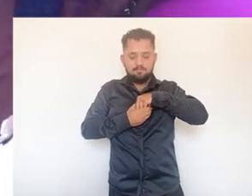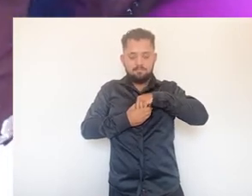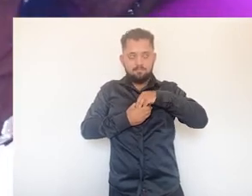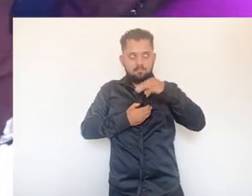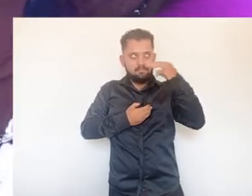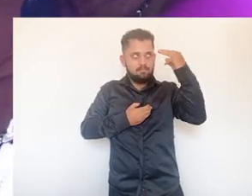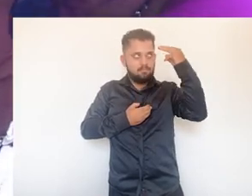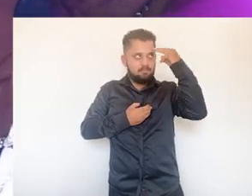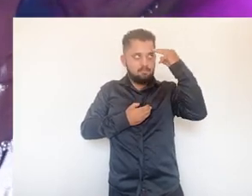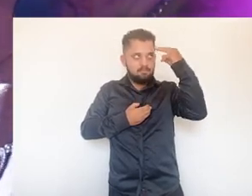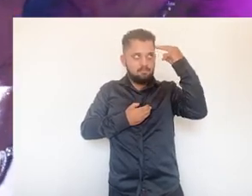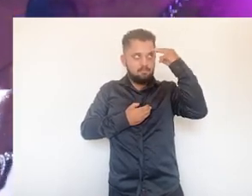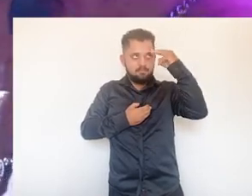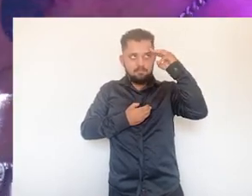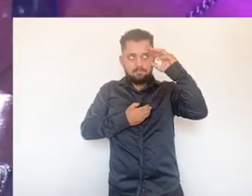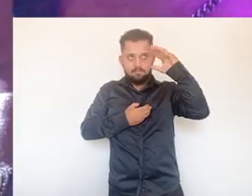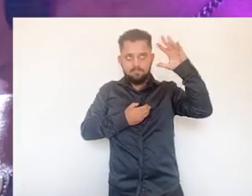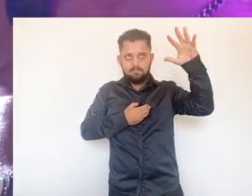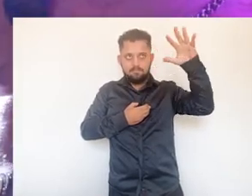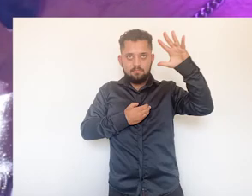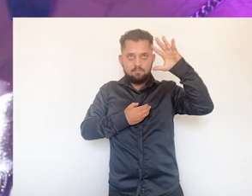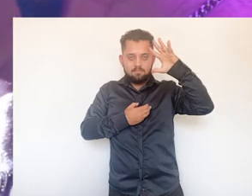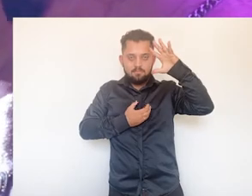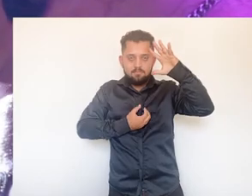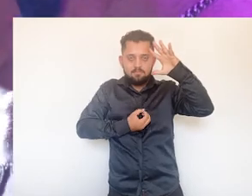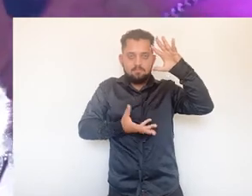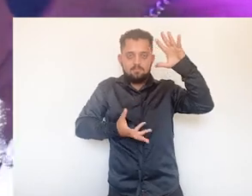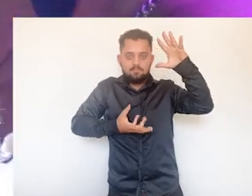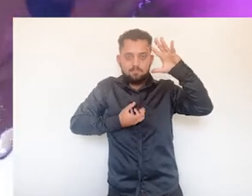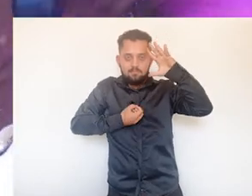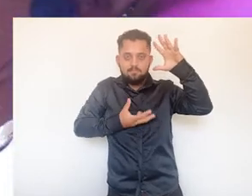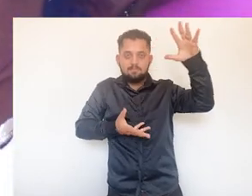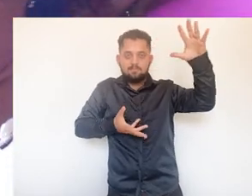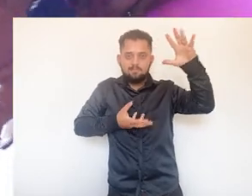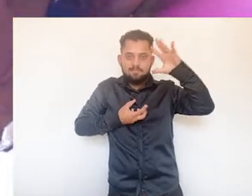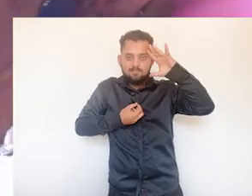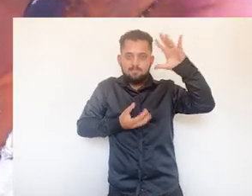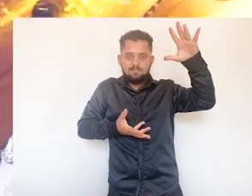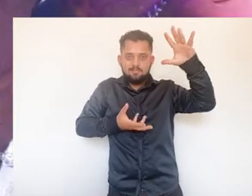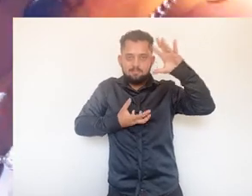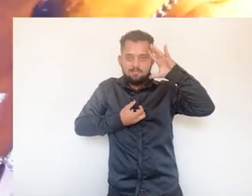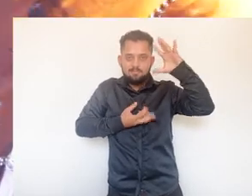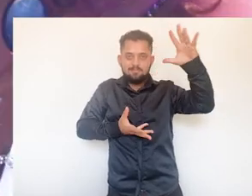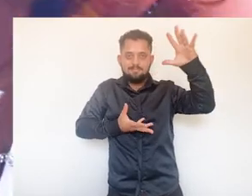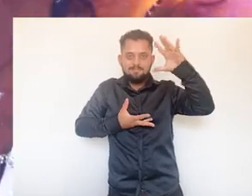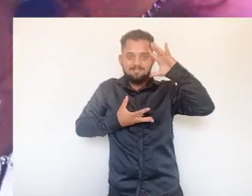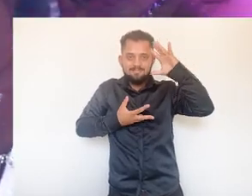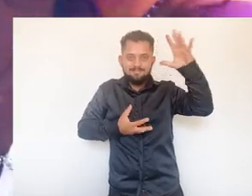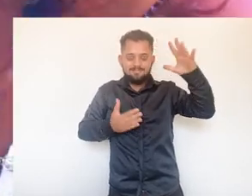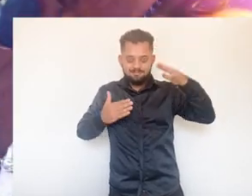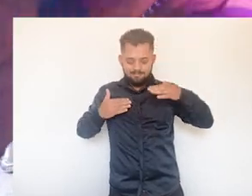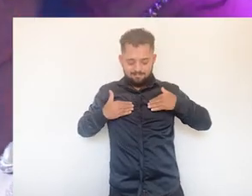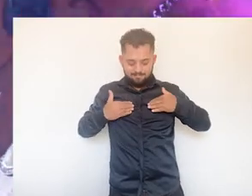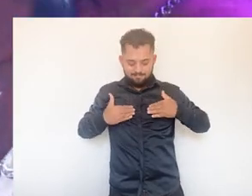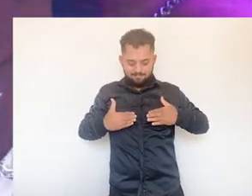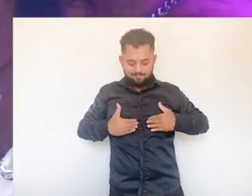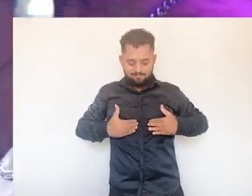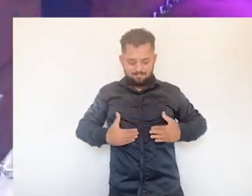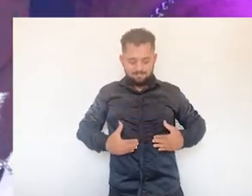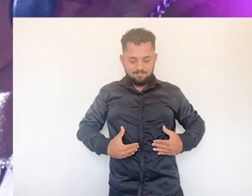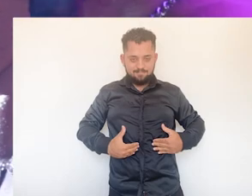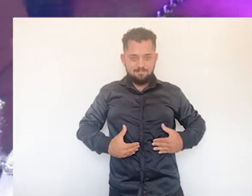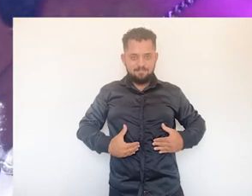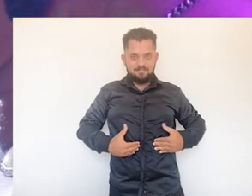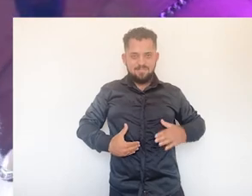Minha mente flui e se expressa, meu corpo é território da